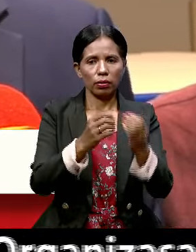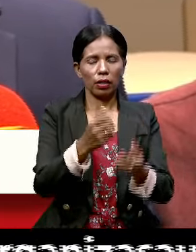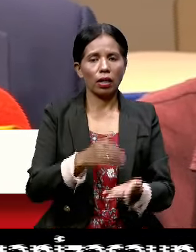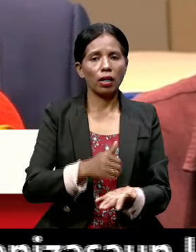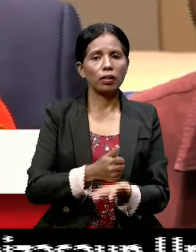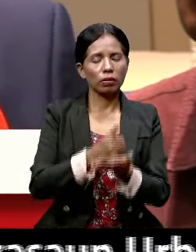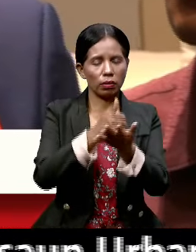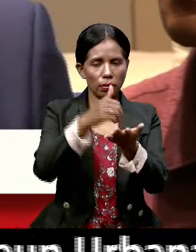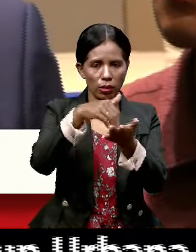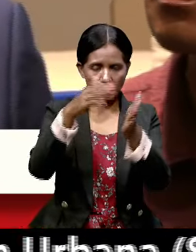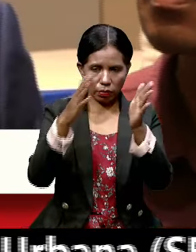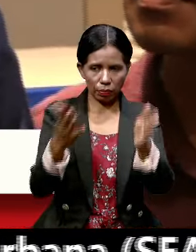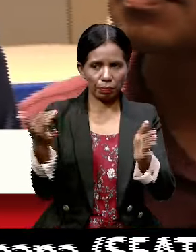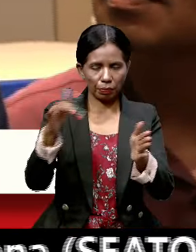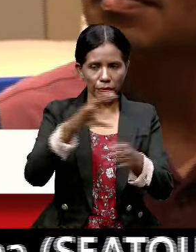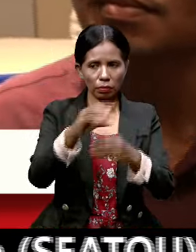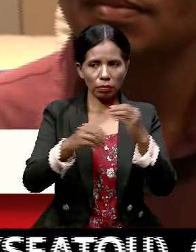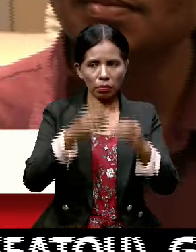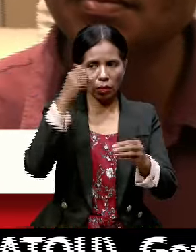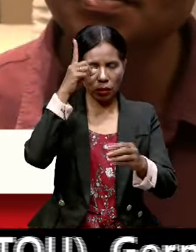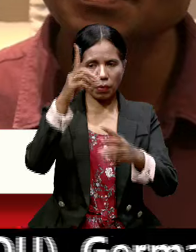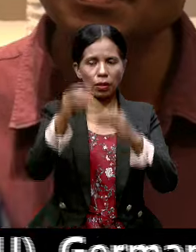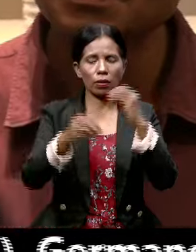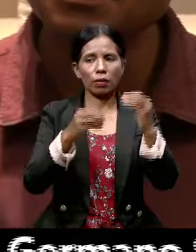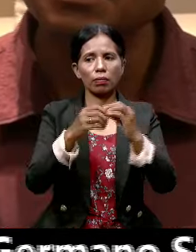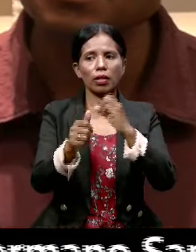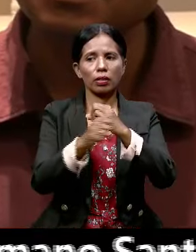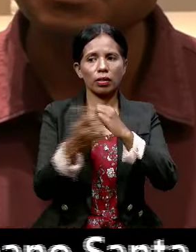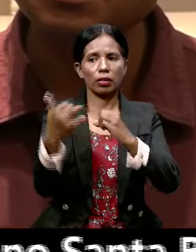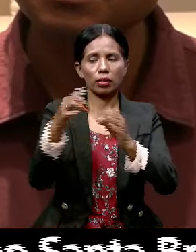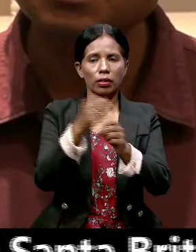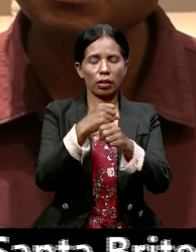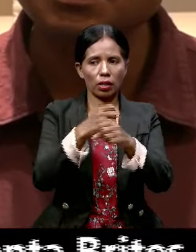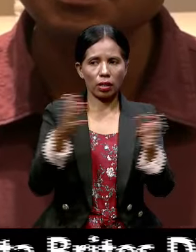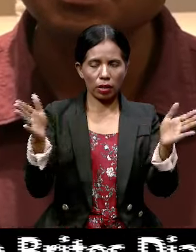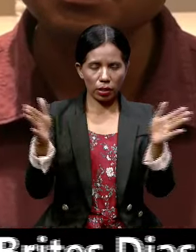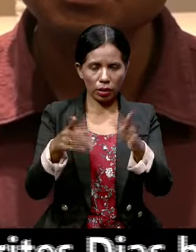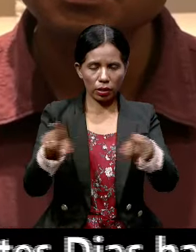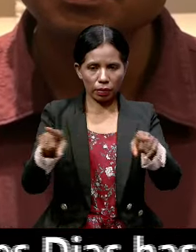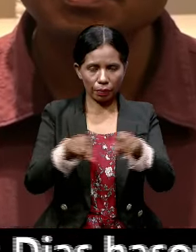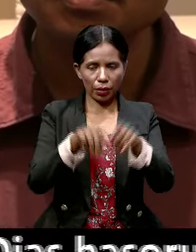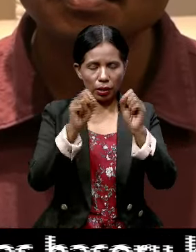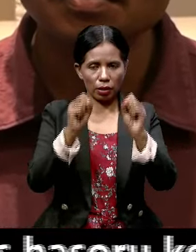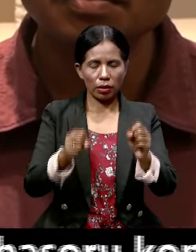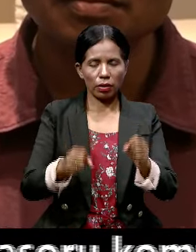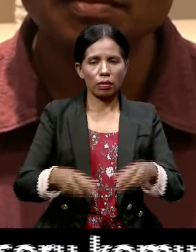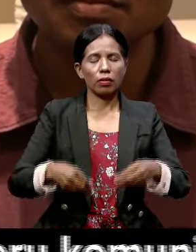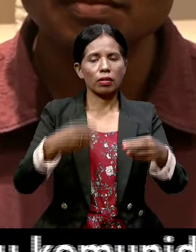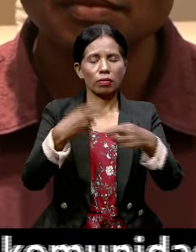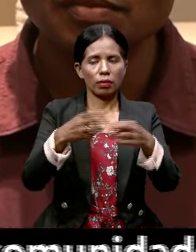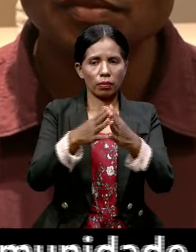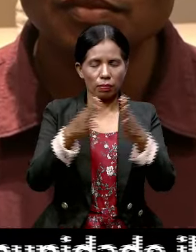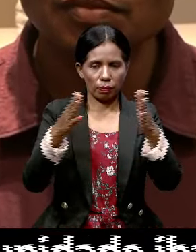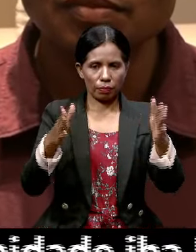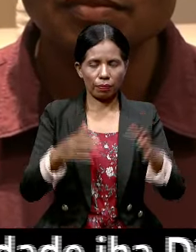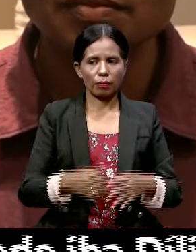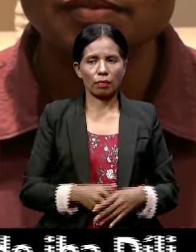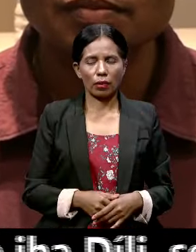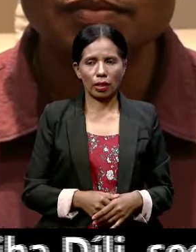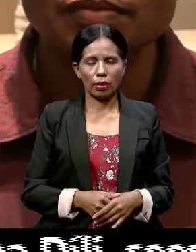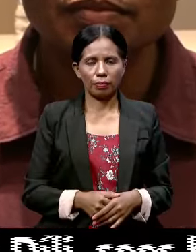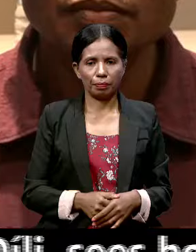sira nya awareness onya comprensaun kona ba asaun sira ne bema ita halo ki kuang sira ne bela impactu makasmos ba iha climate change terbe we